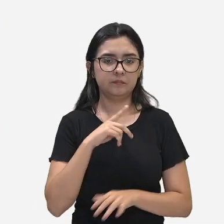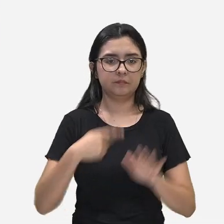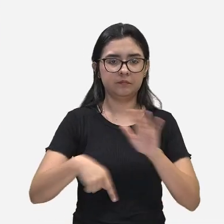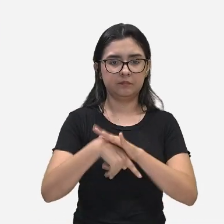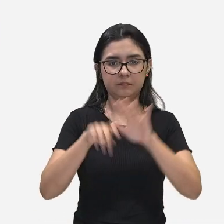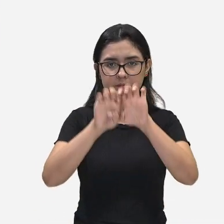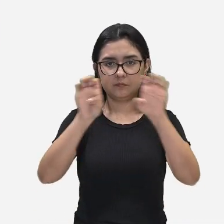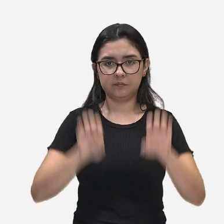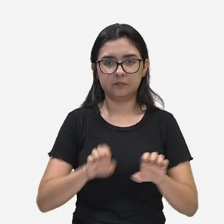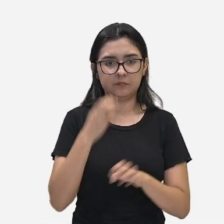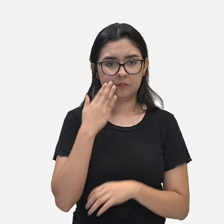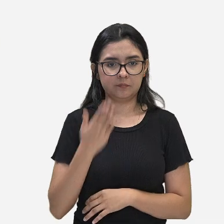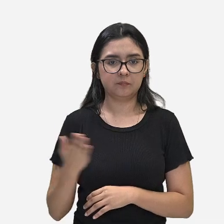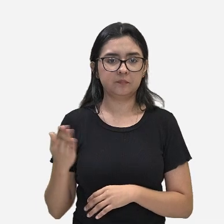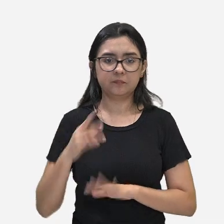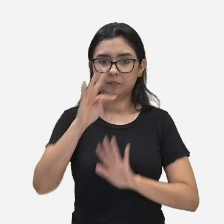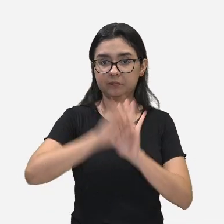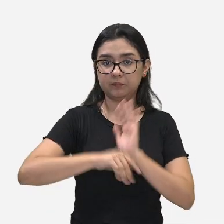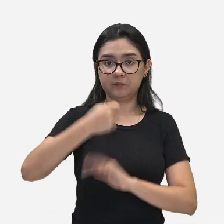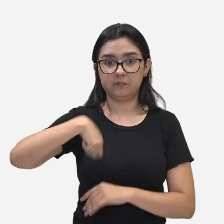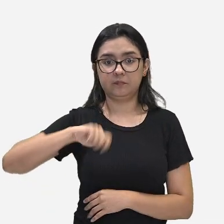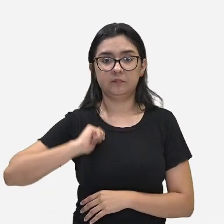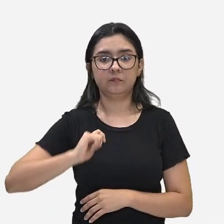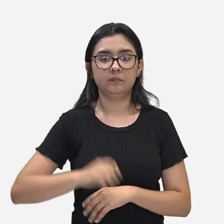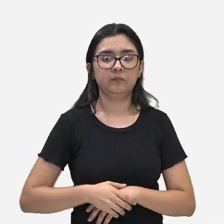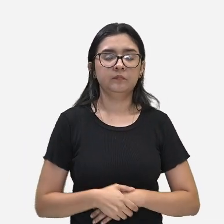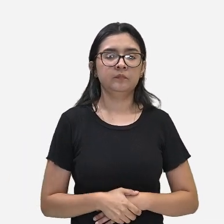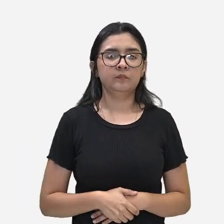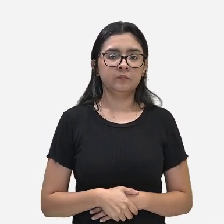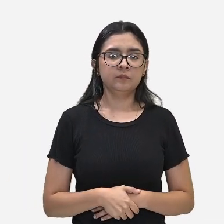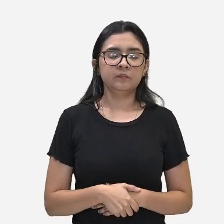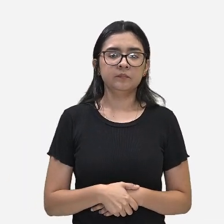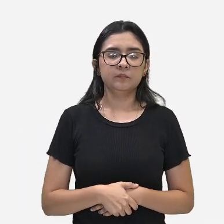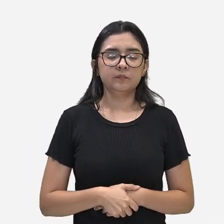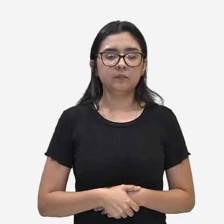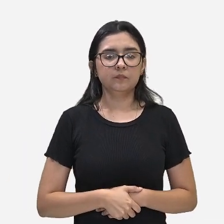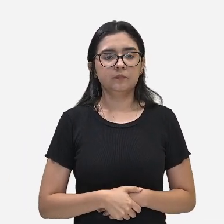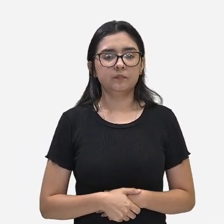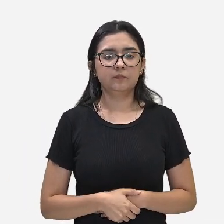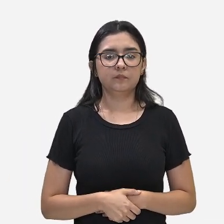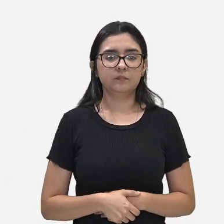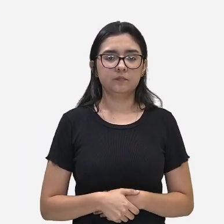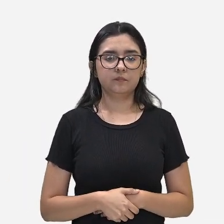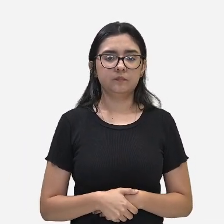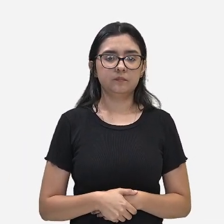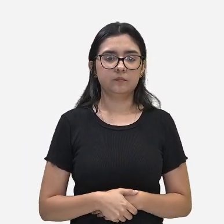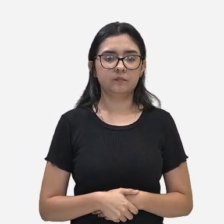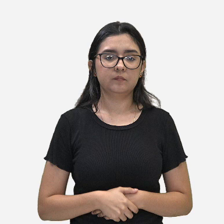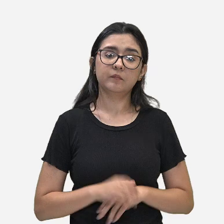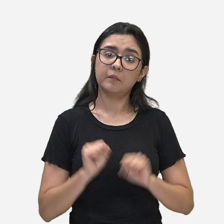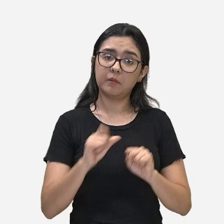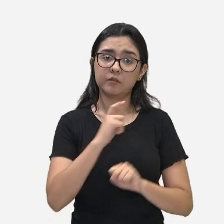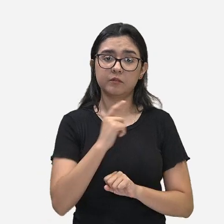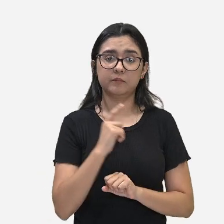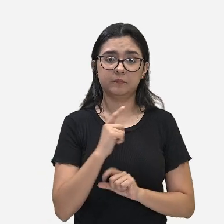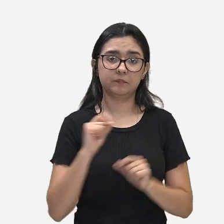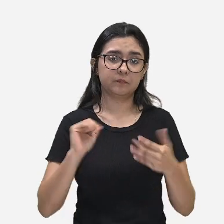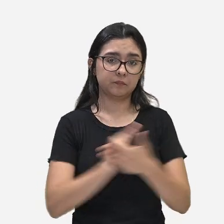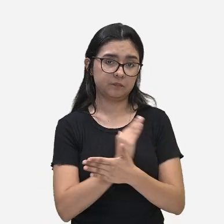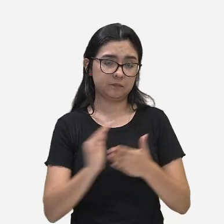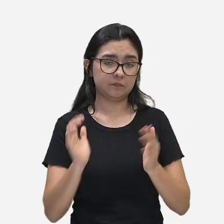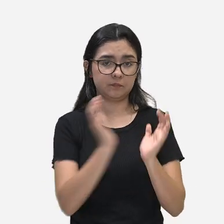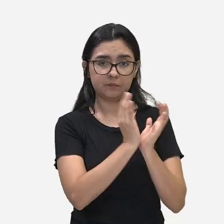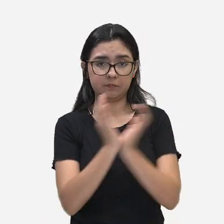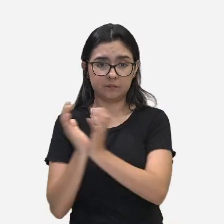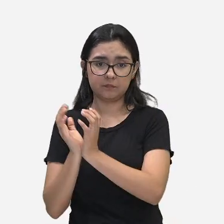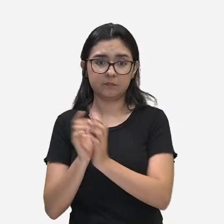ver. Então, a formação del pretérito indefinido irregular. Então, ele pode ser dividido em alguns